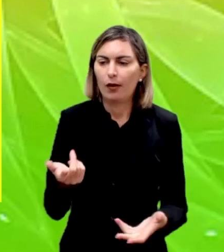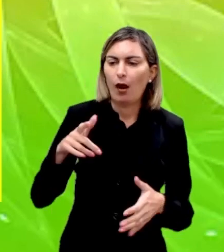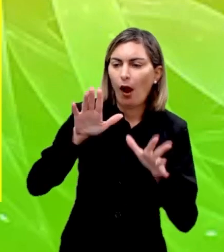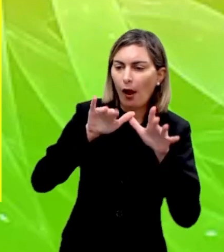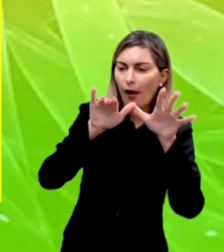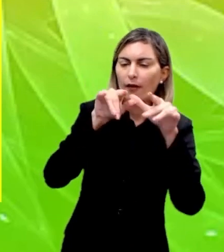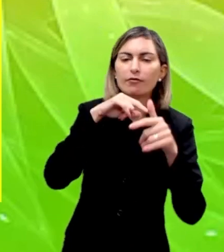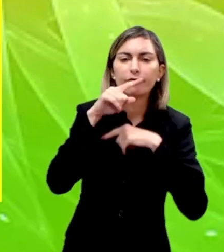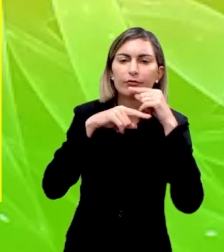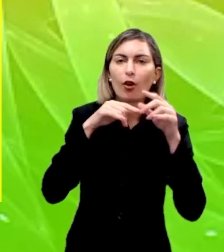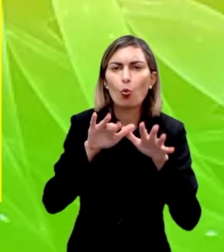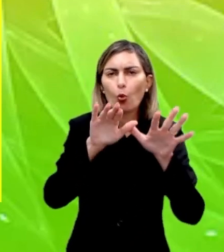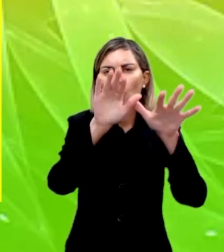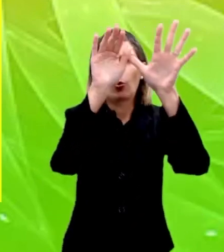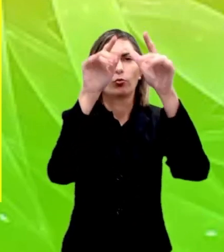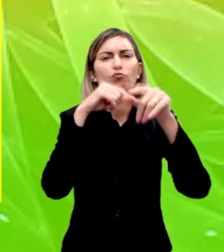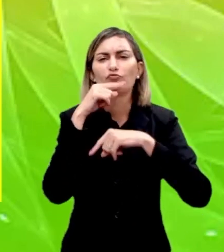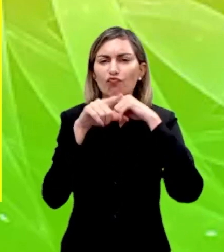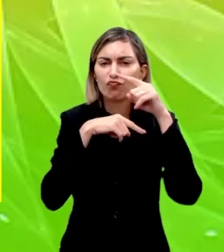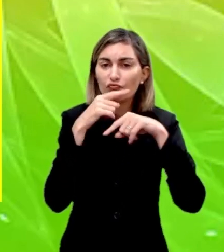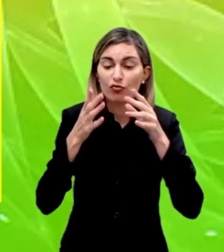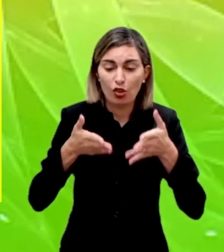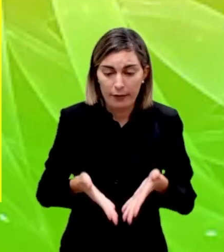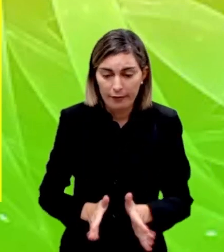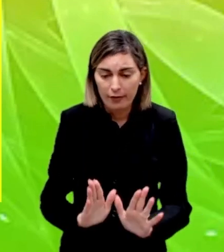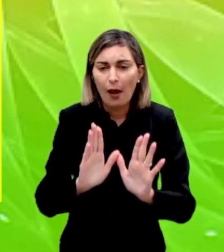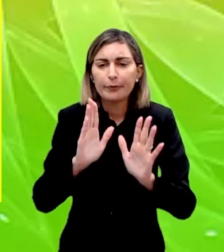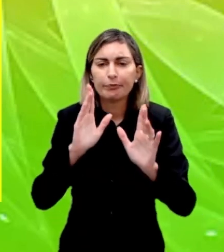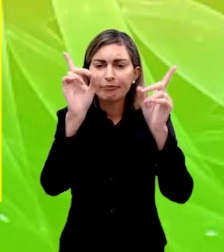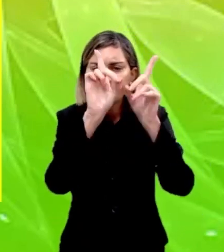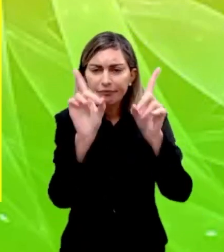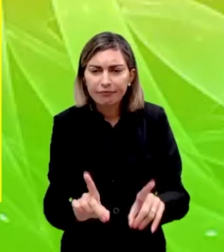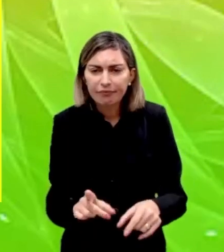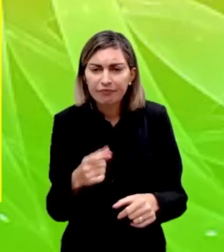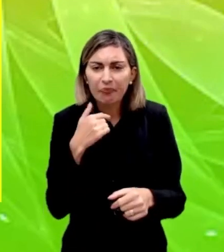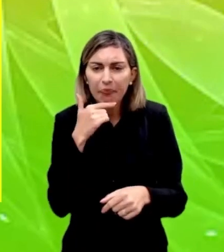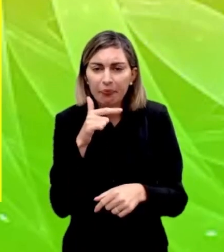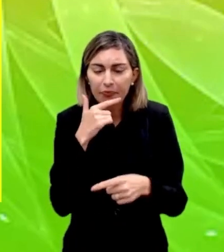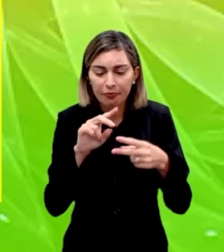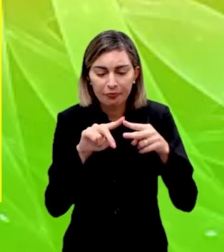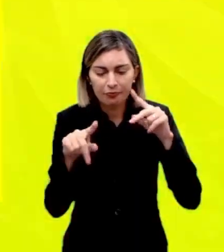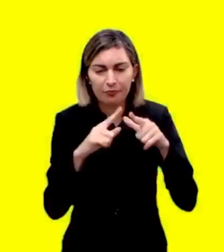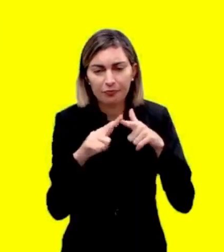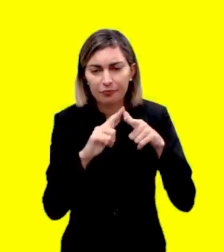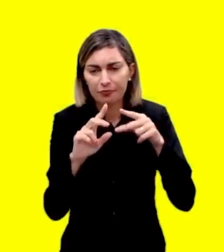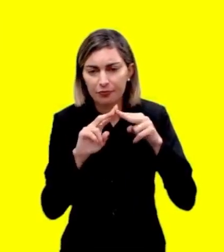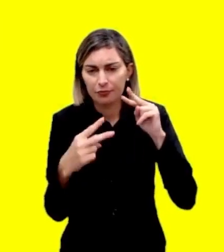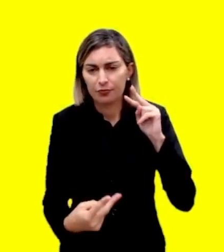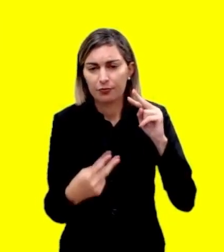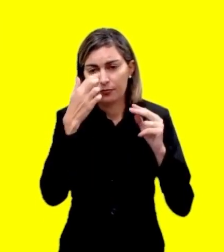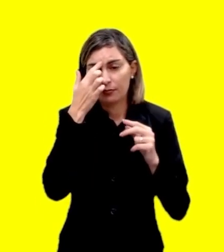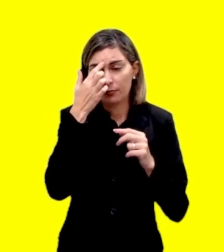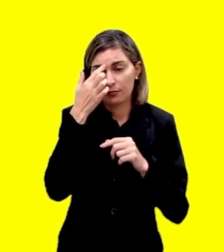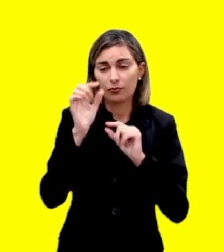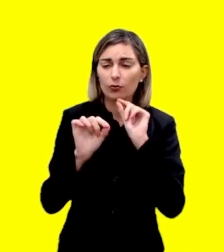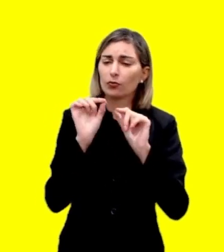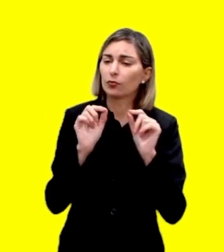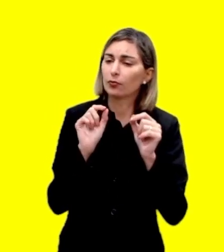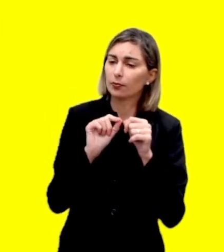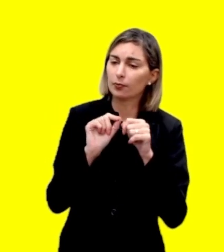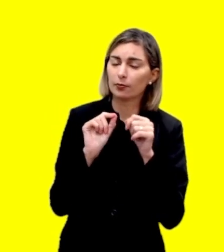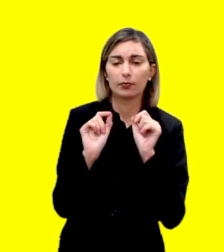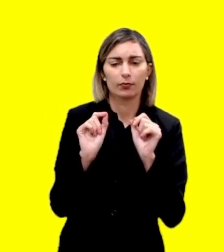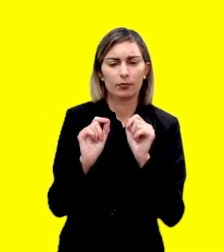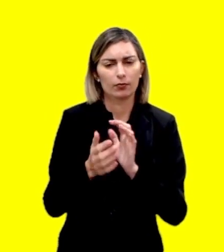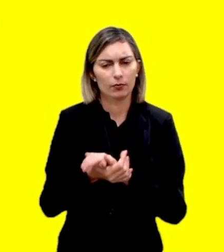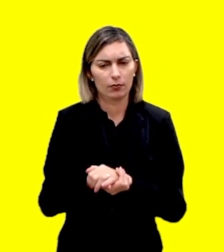conseguir voar, né? Já nasce com um tipo de problema genético. O que podemos